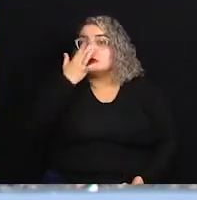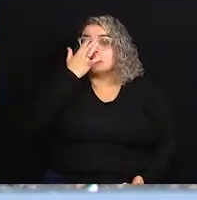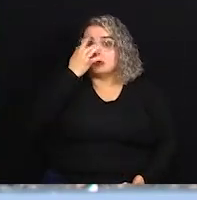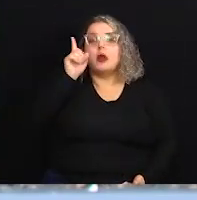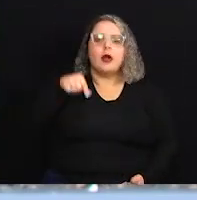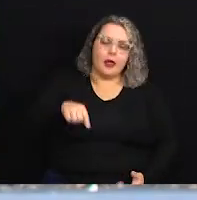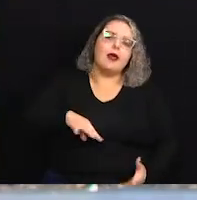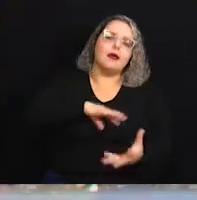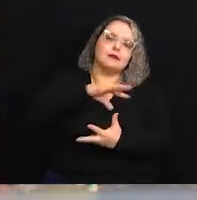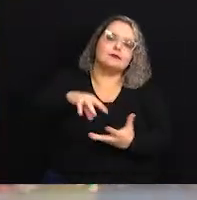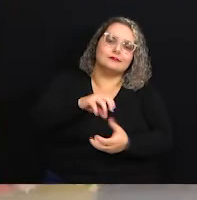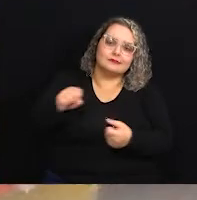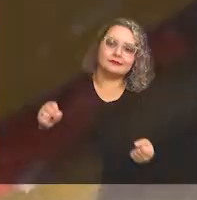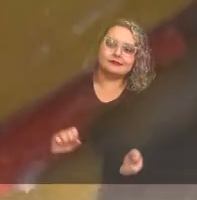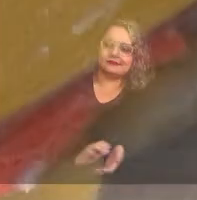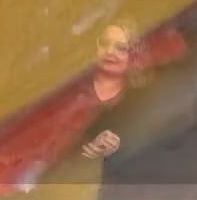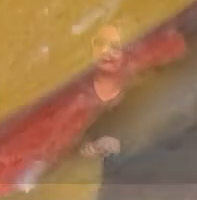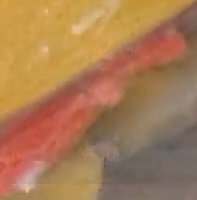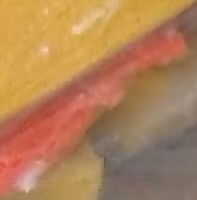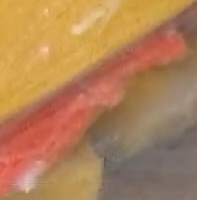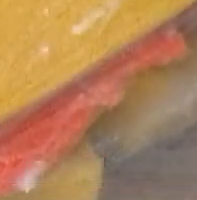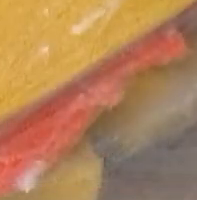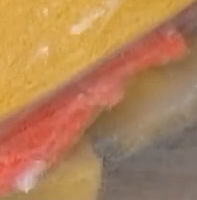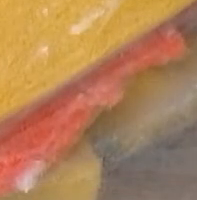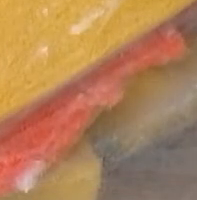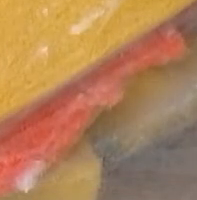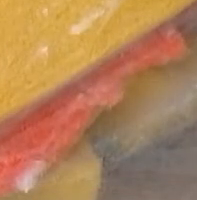ser sustentável.